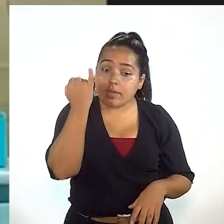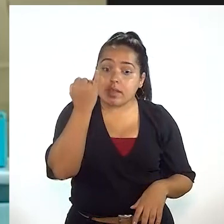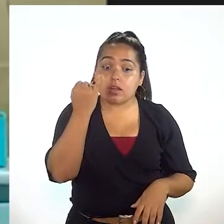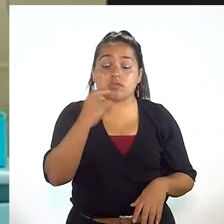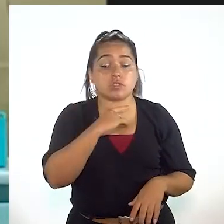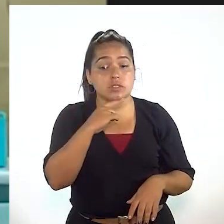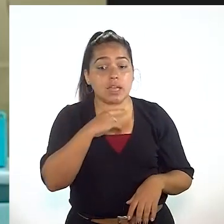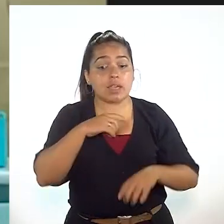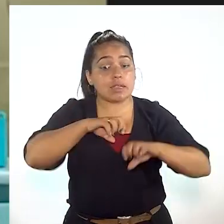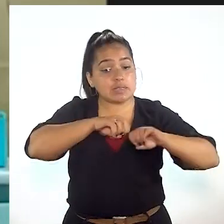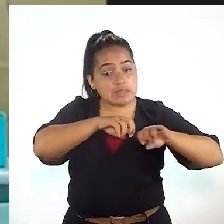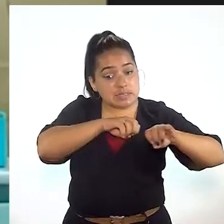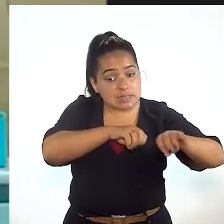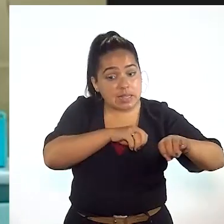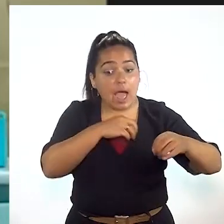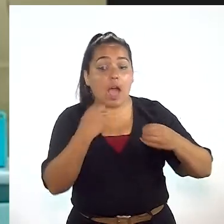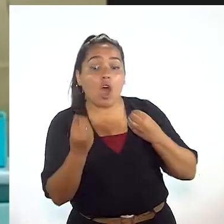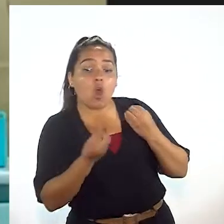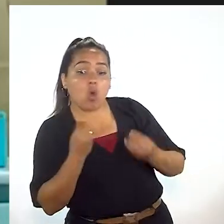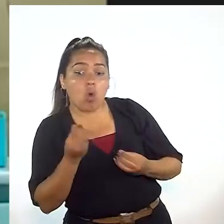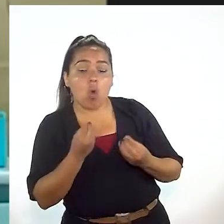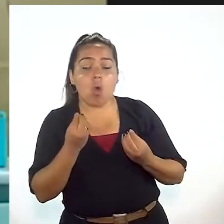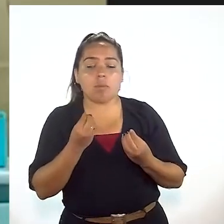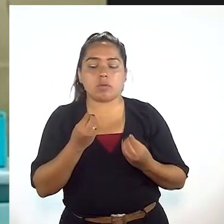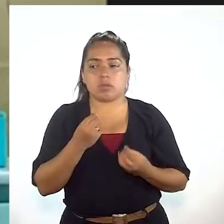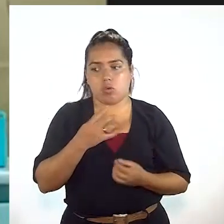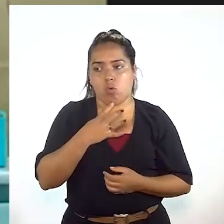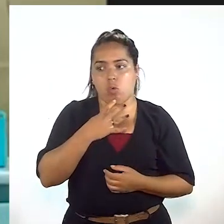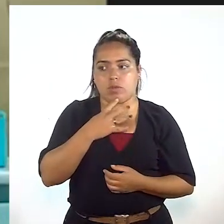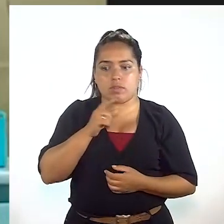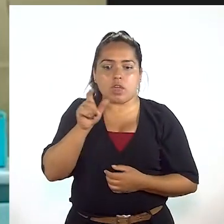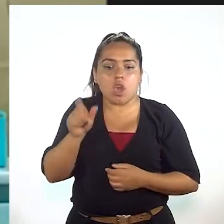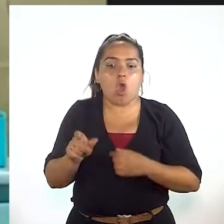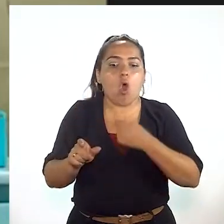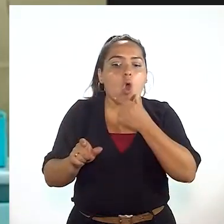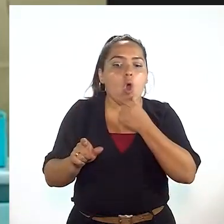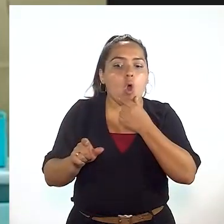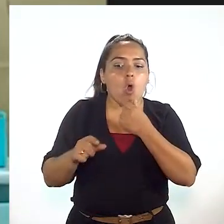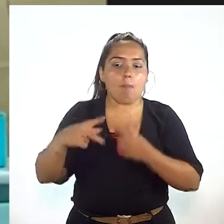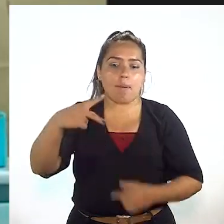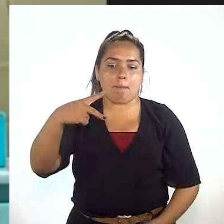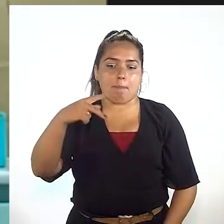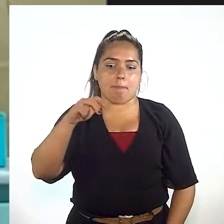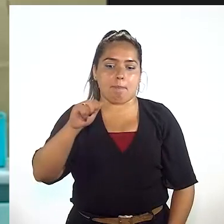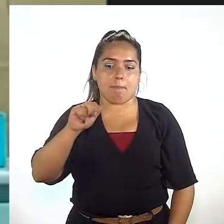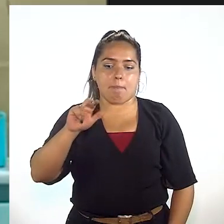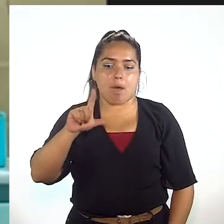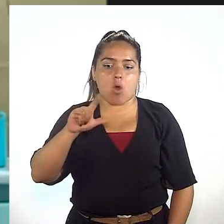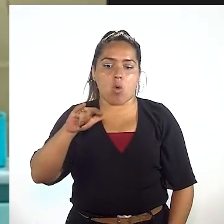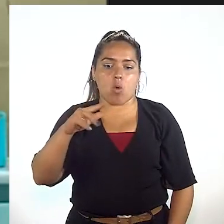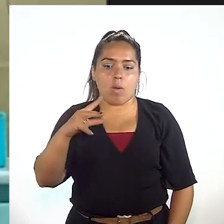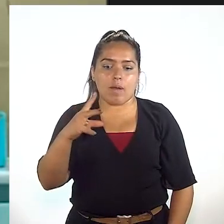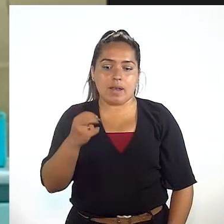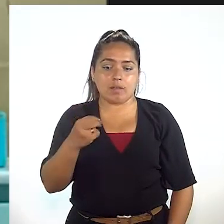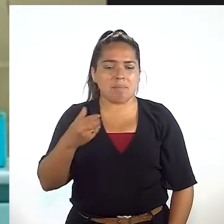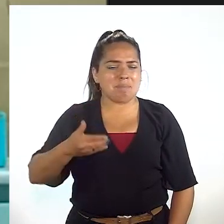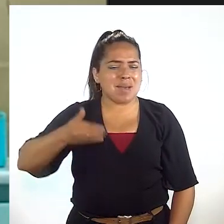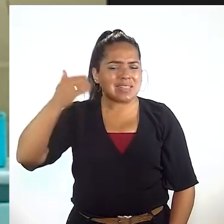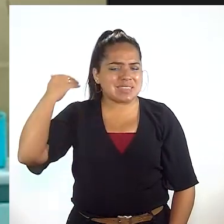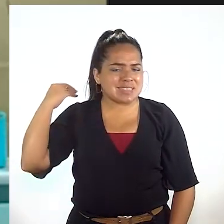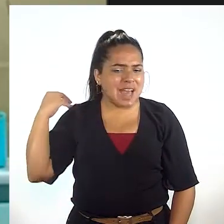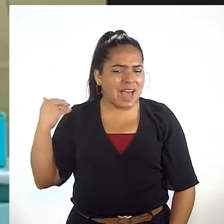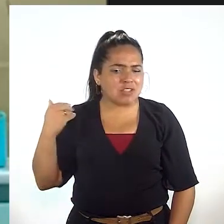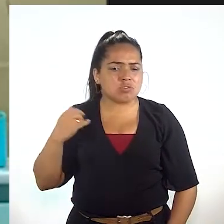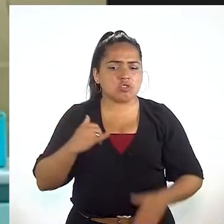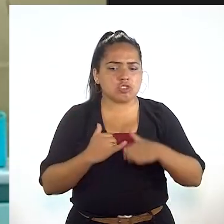por isso que a rede é tão importante, porque ela nos reeducou. Quando eu conheci o Paulinho, foi na terra que